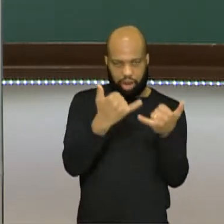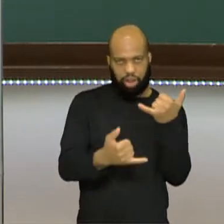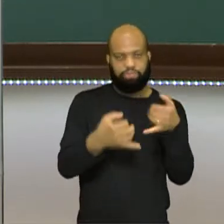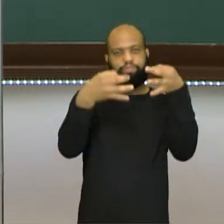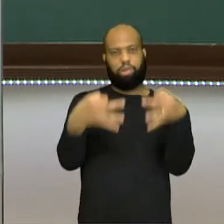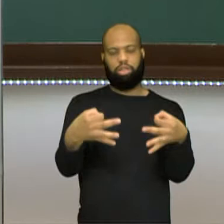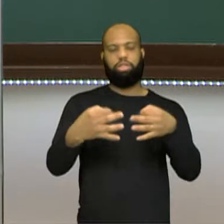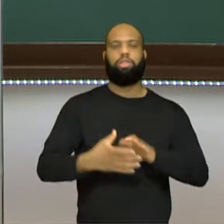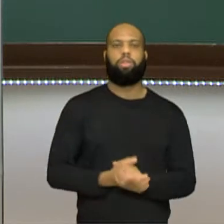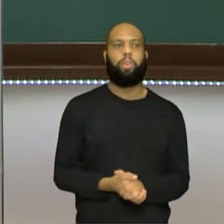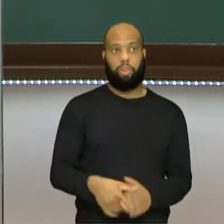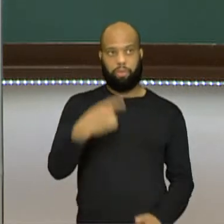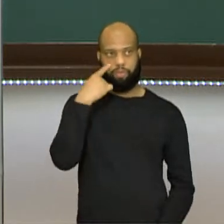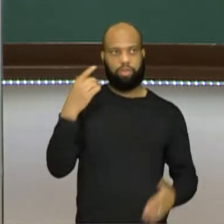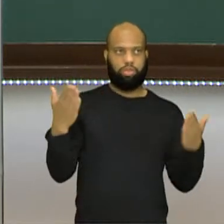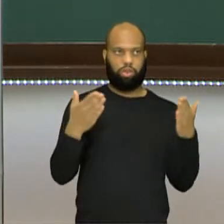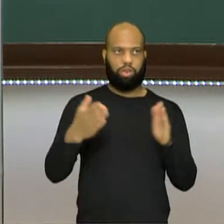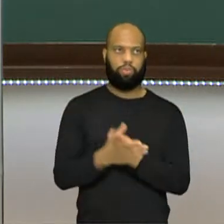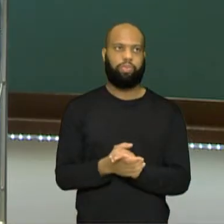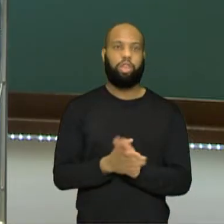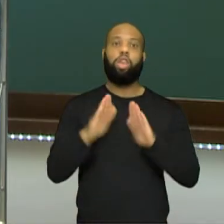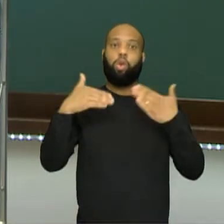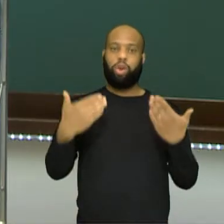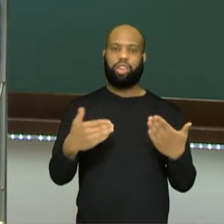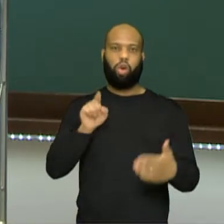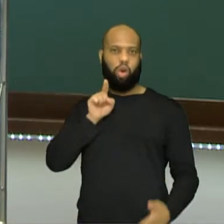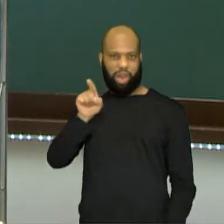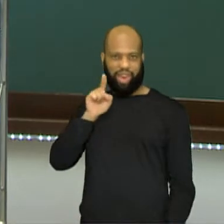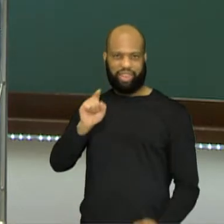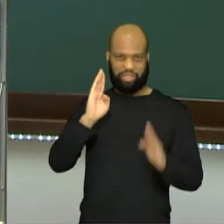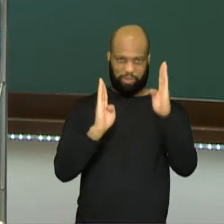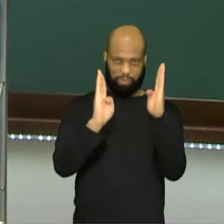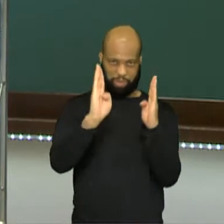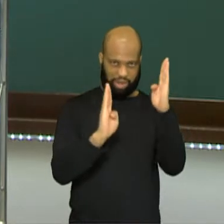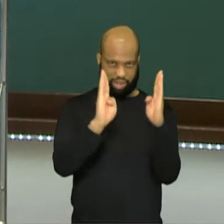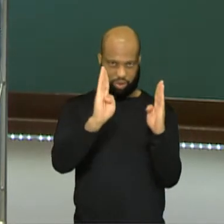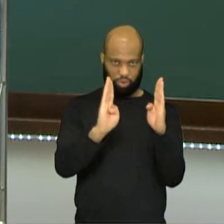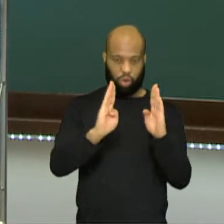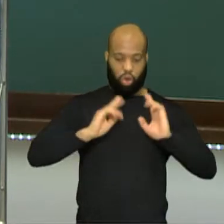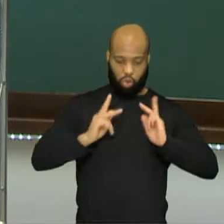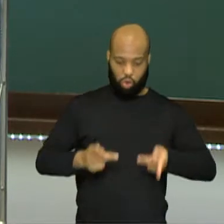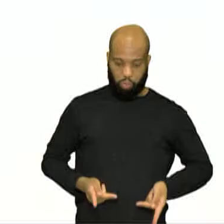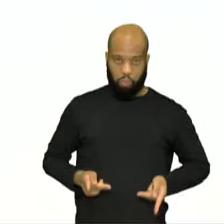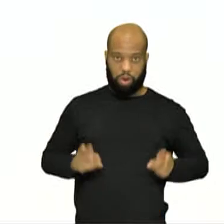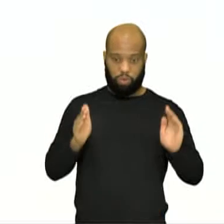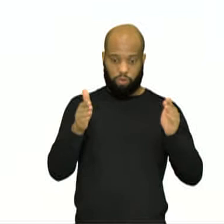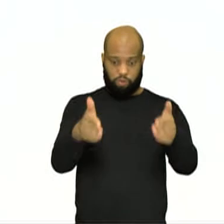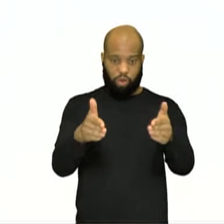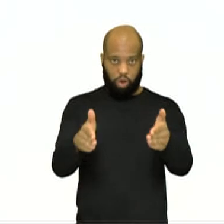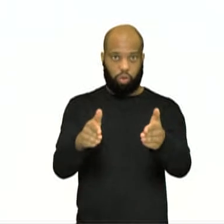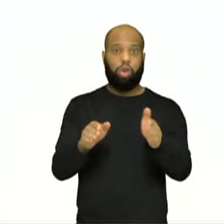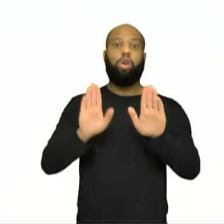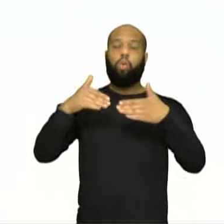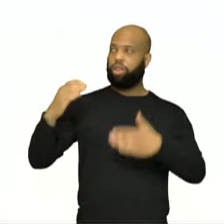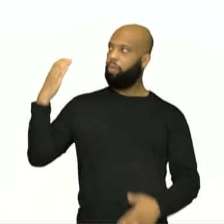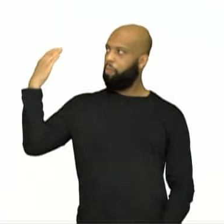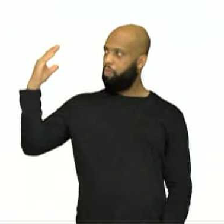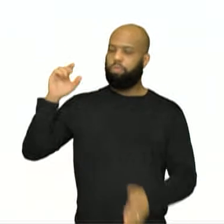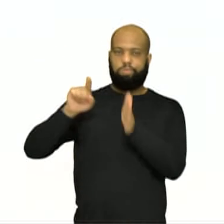correta. Ok? Então vamos ver. O antropocentrismo do período do Renascimento permitiu que as pesquisas